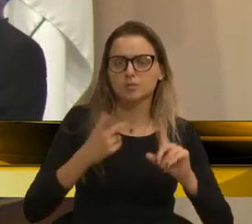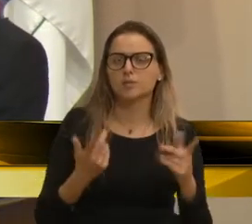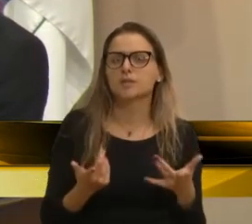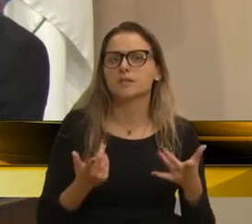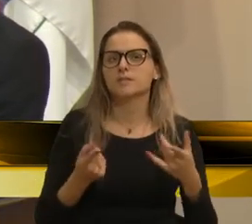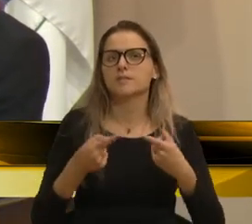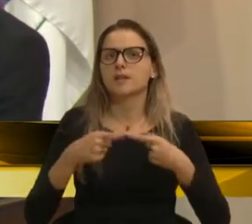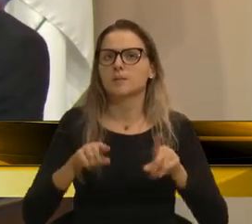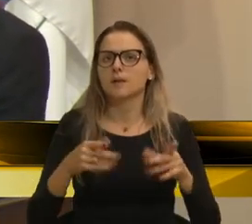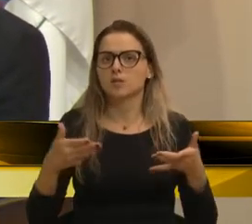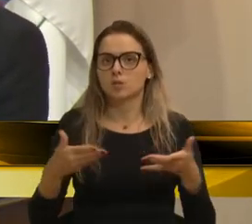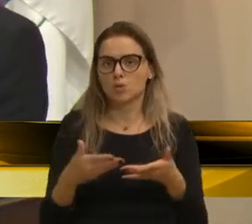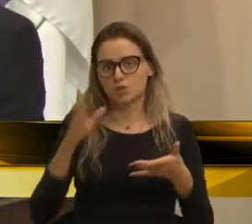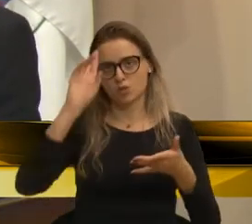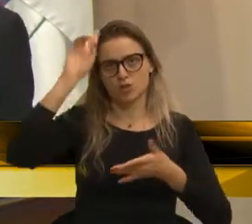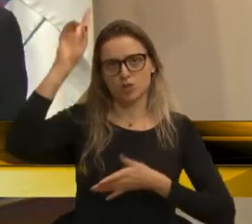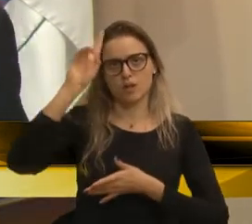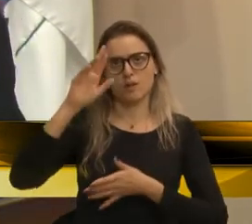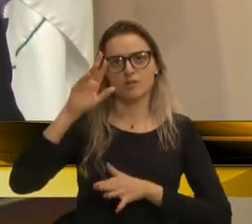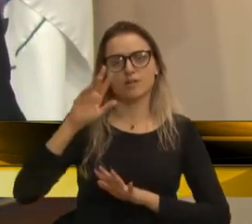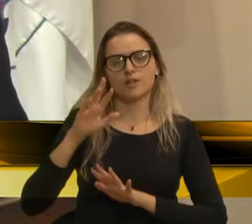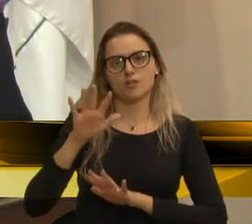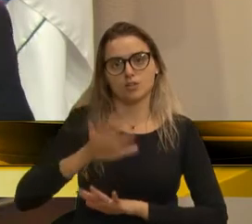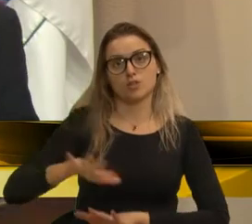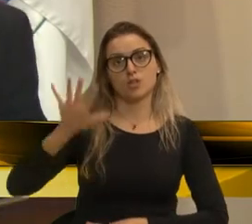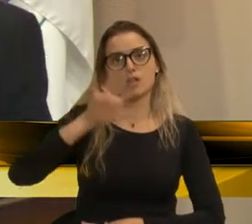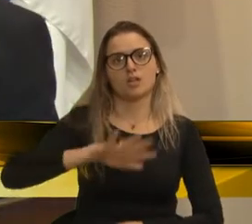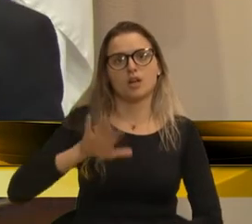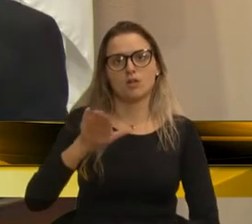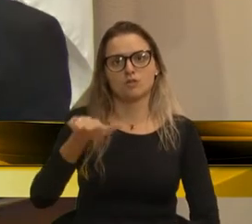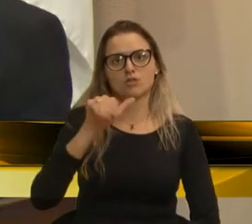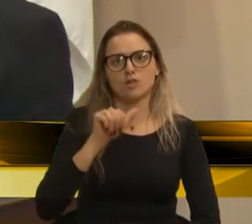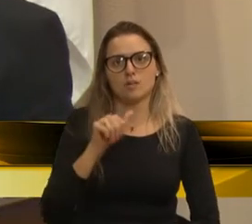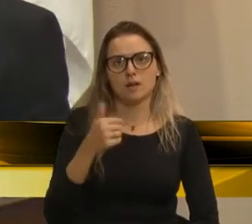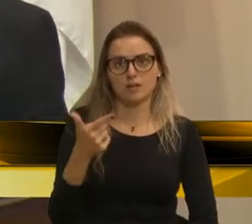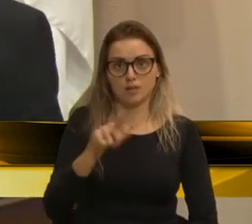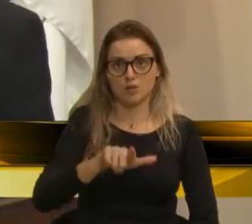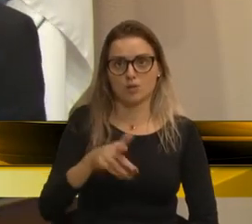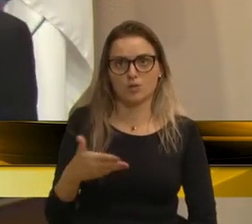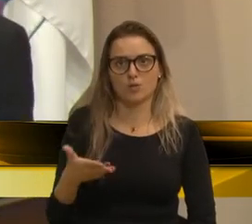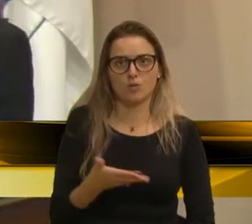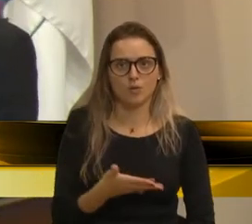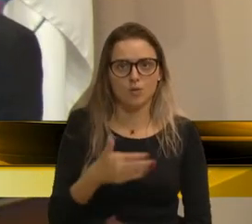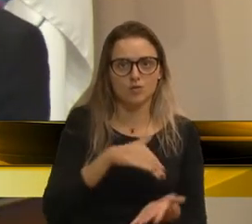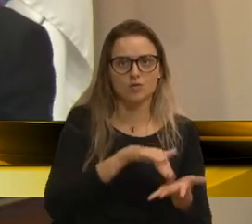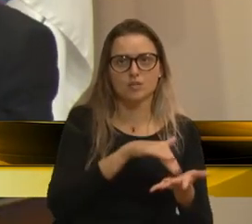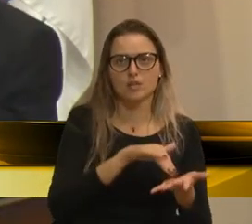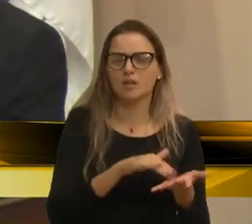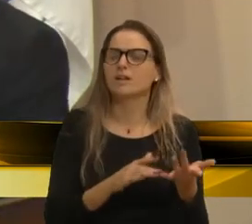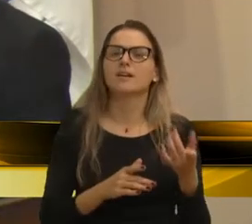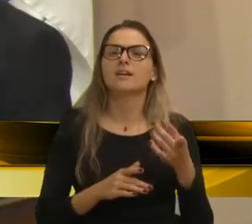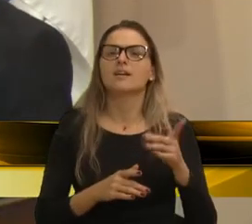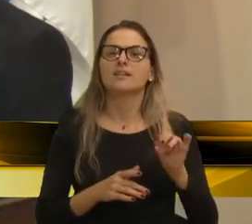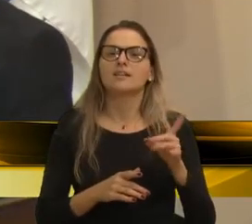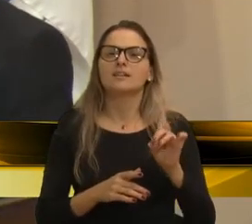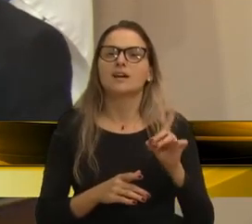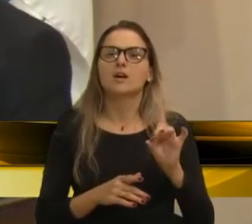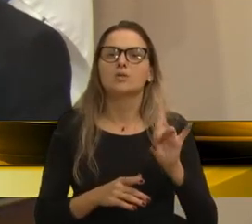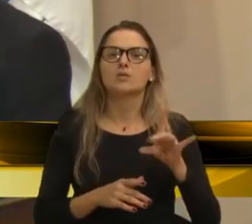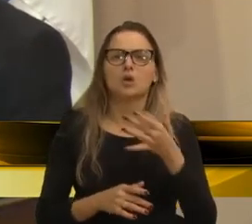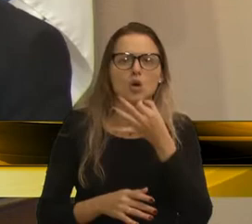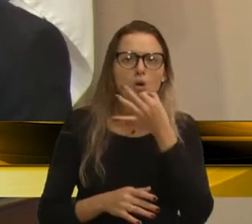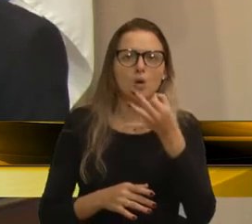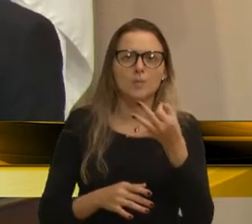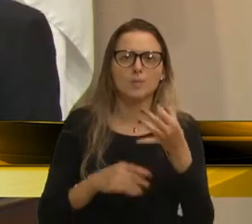atual diretora-geral, que foi nomeada ontem, renomeada, quando secretária, ela não apenas tomou posições